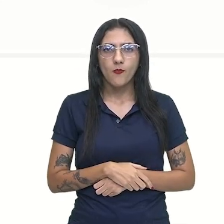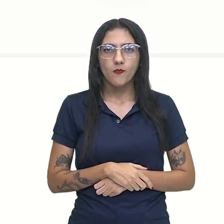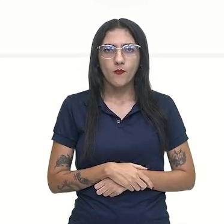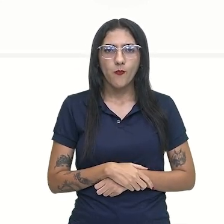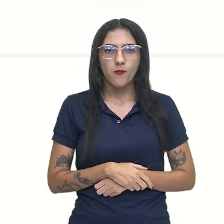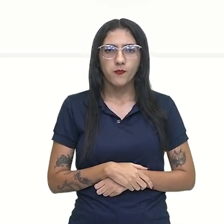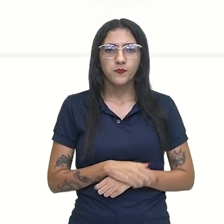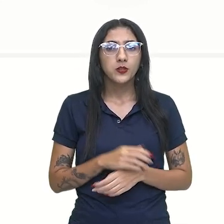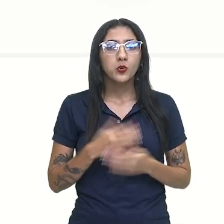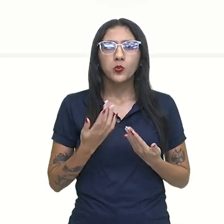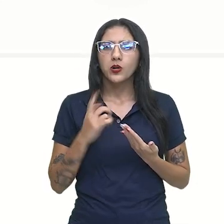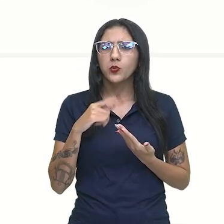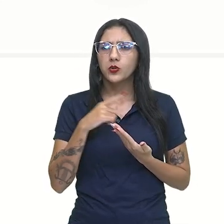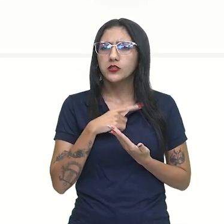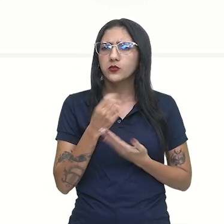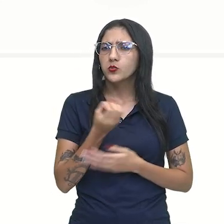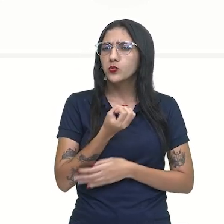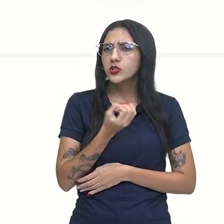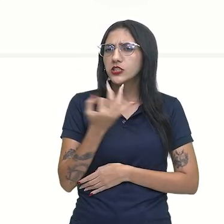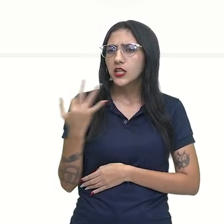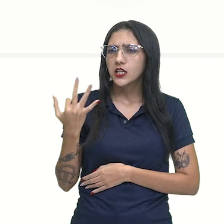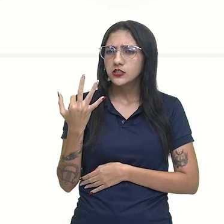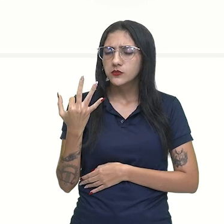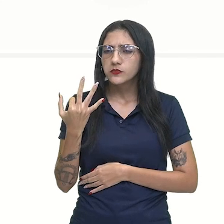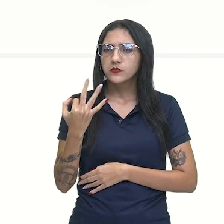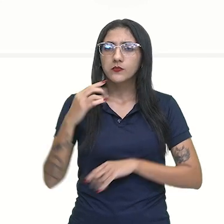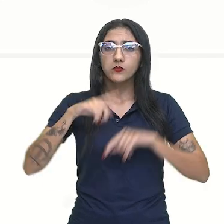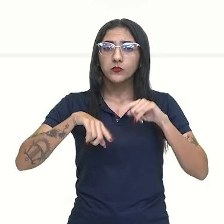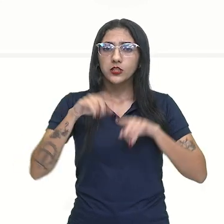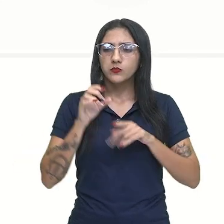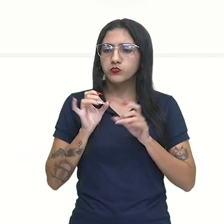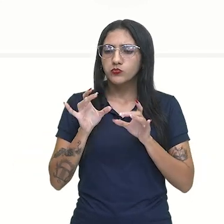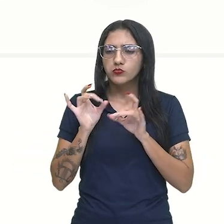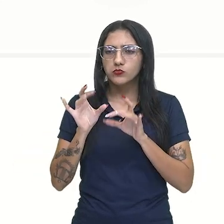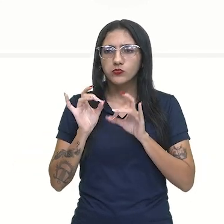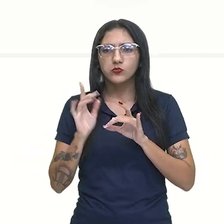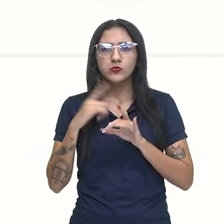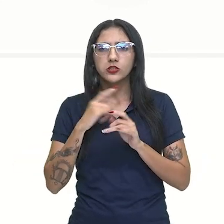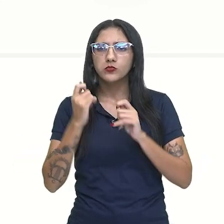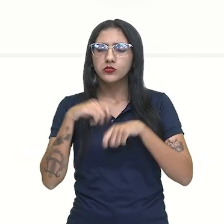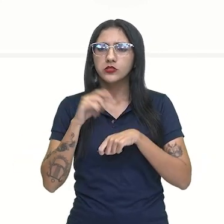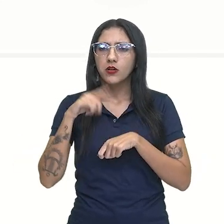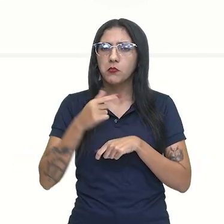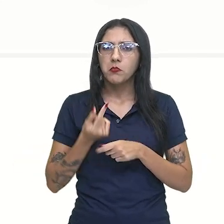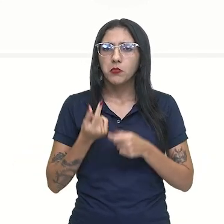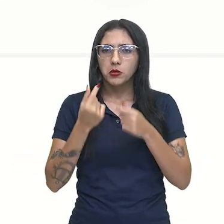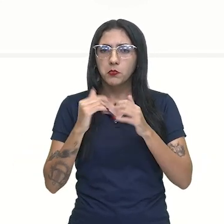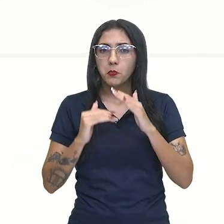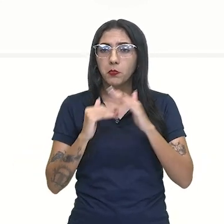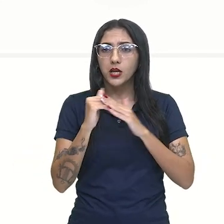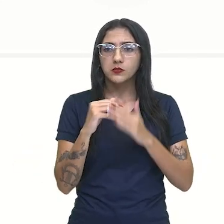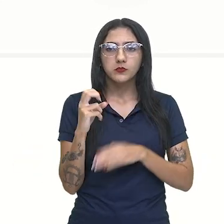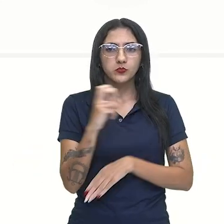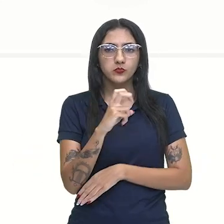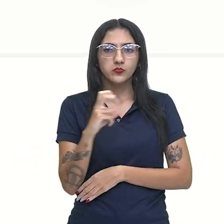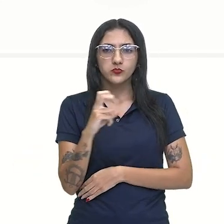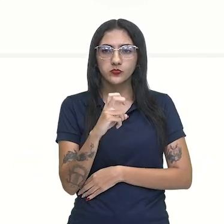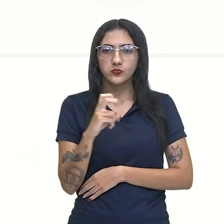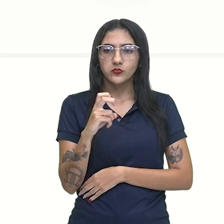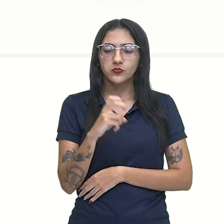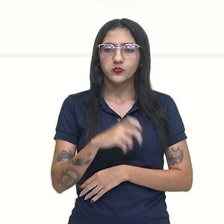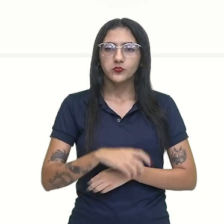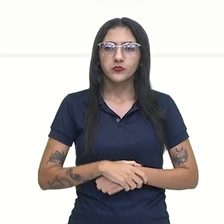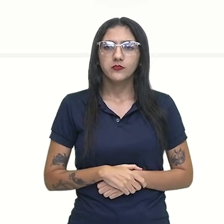Qual a quantidade de unidades vendidas para que a empresa atinja o lucro máximo? Tá aí, 55 unidades,